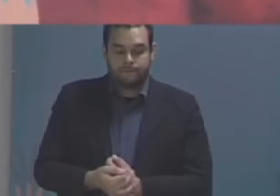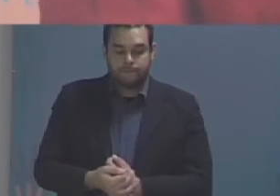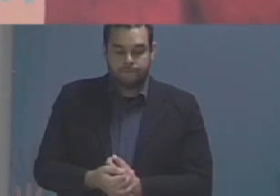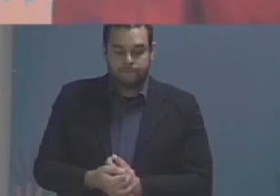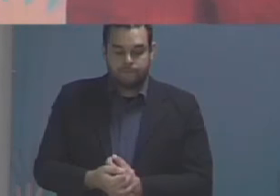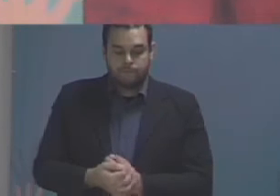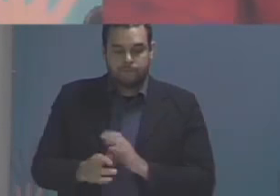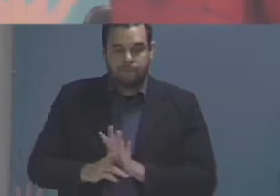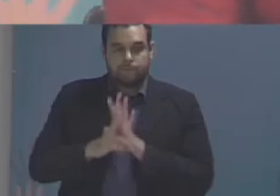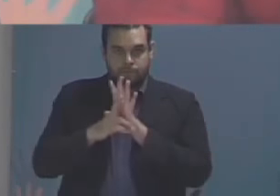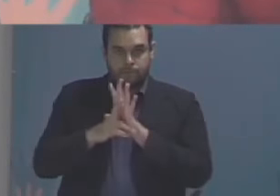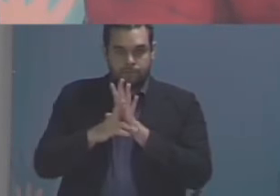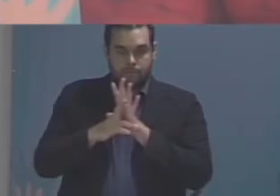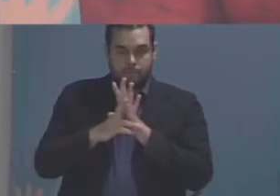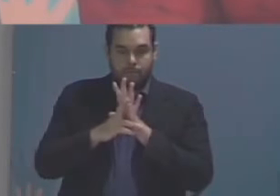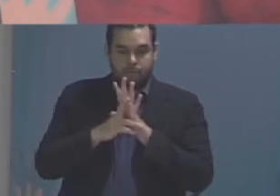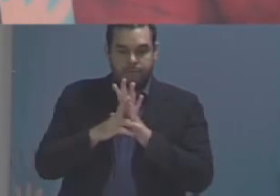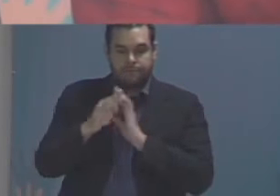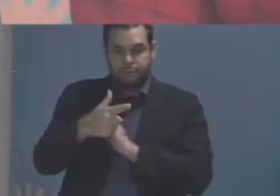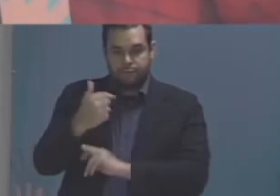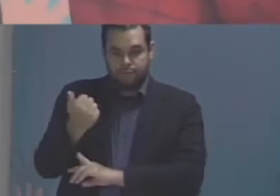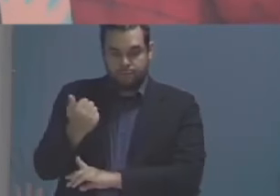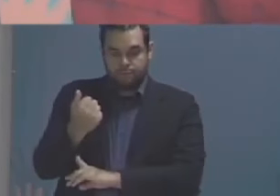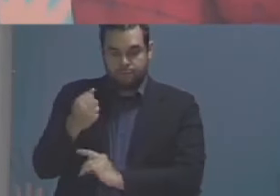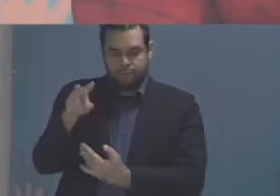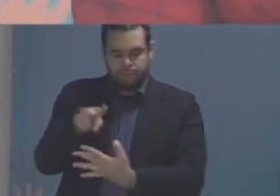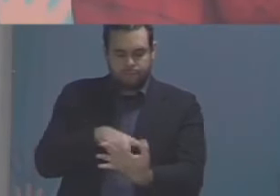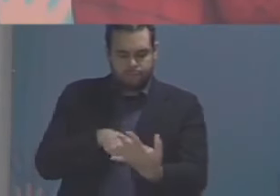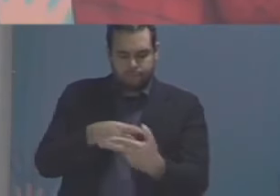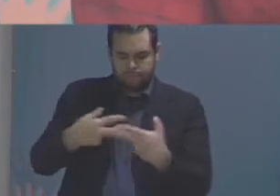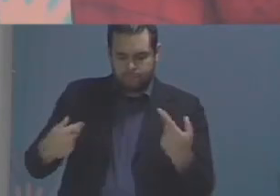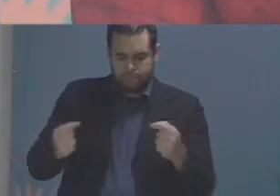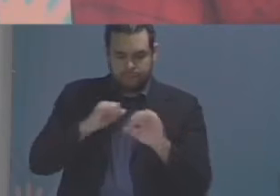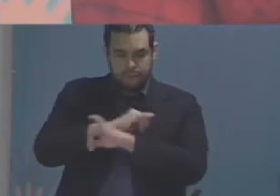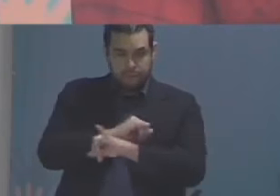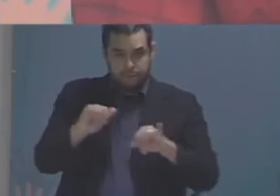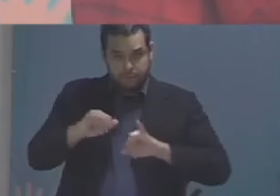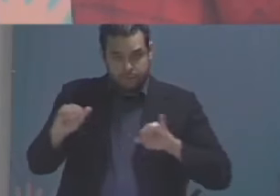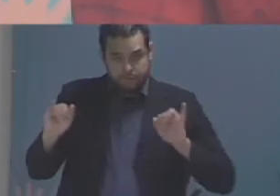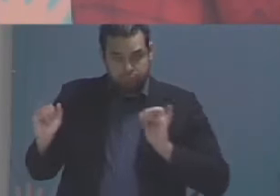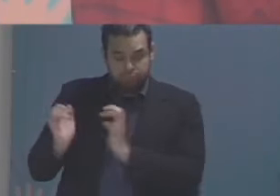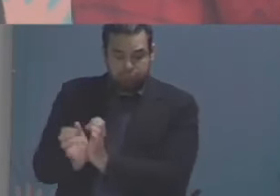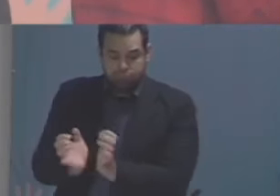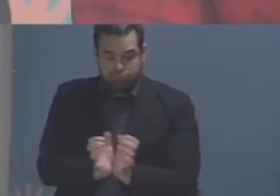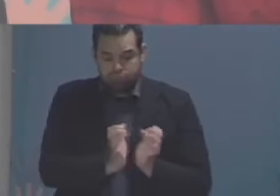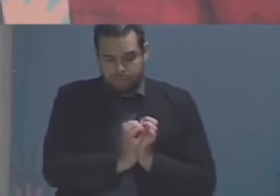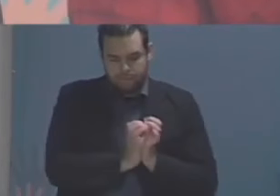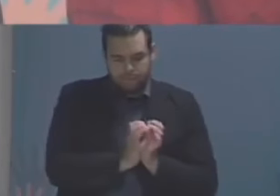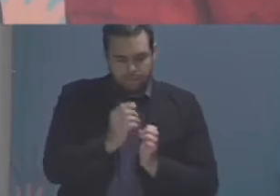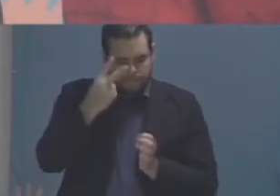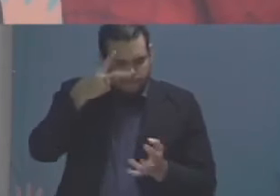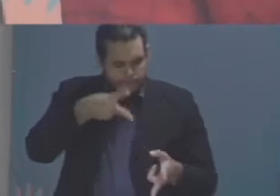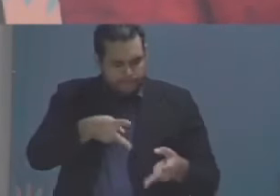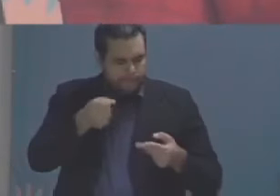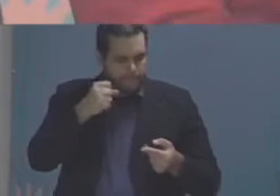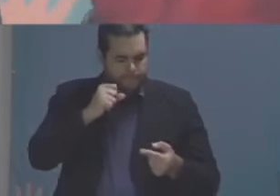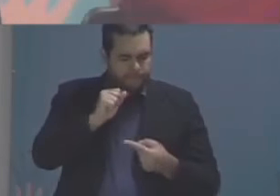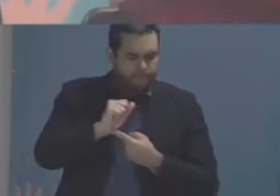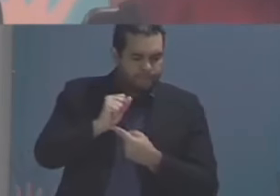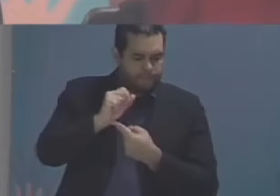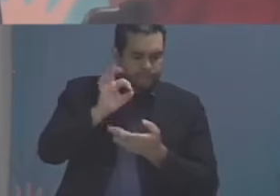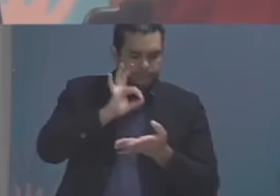ao representante da chapa 21. Lendo os materiais de divulgação de sua chapa, deparamos-nos com expressões como